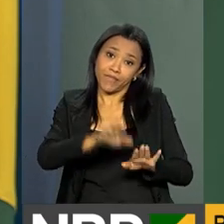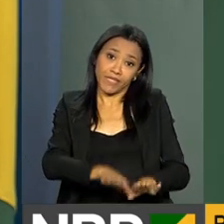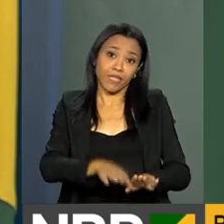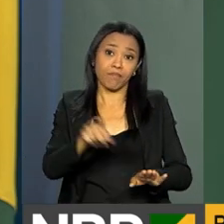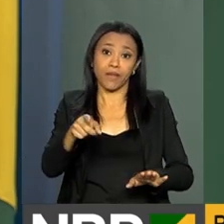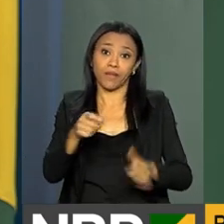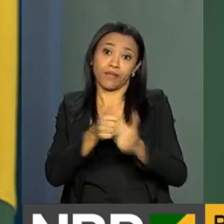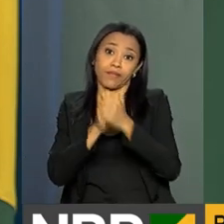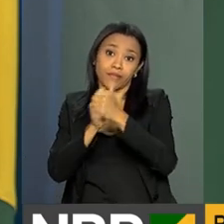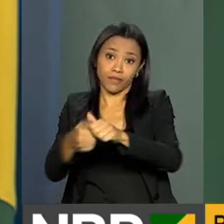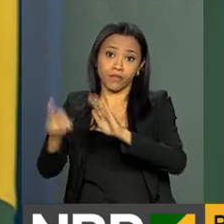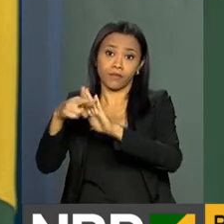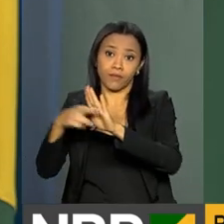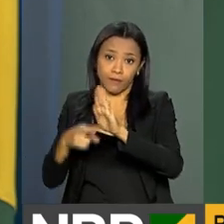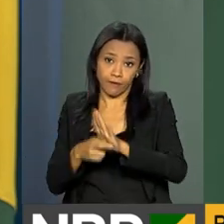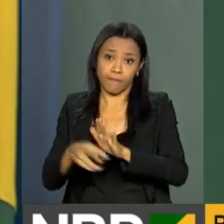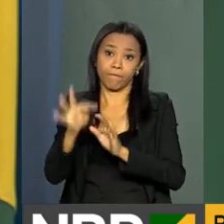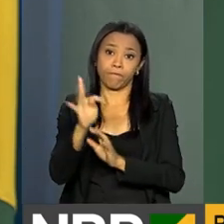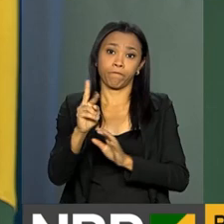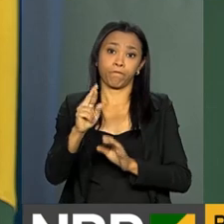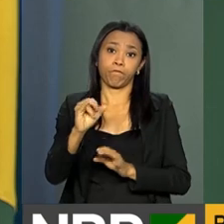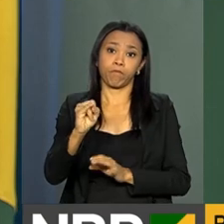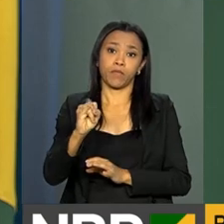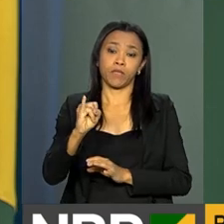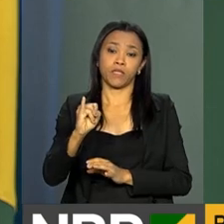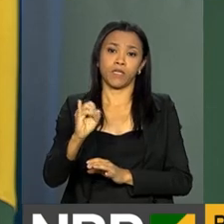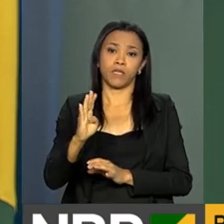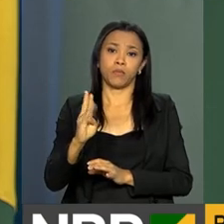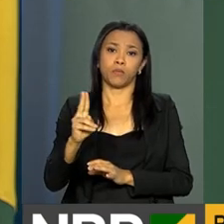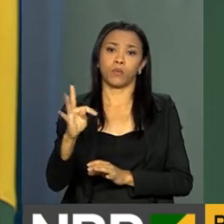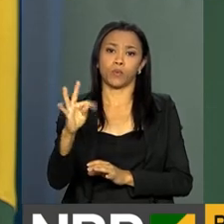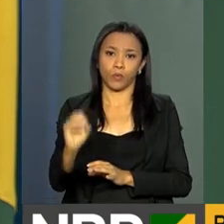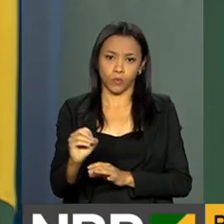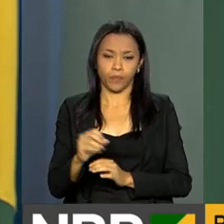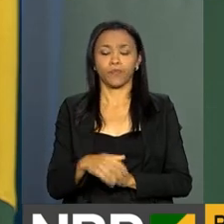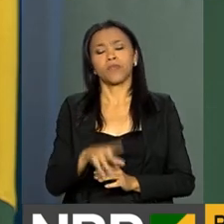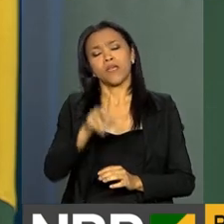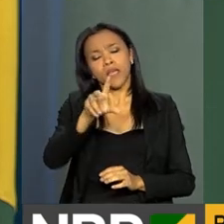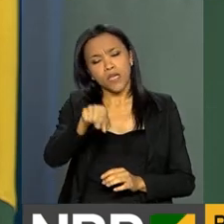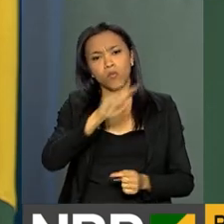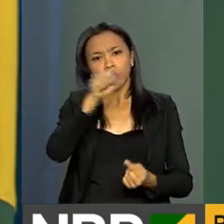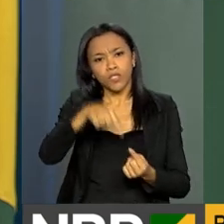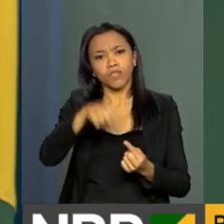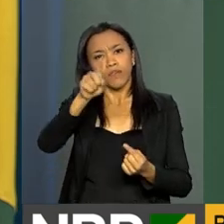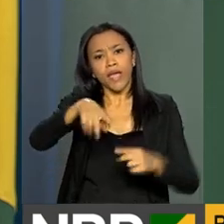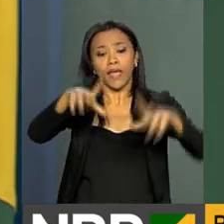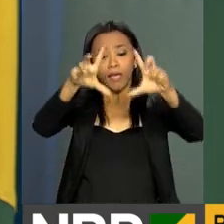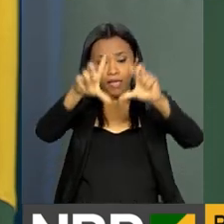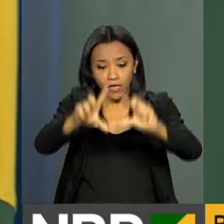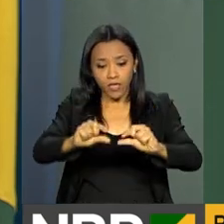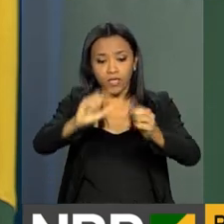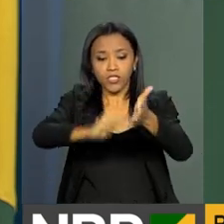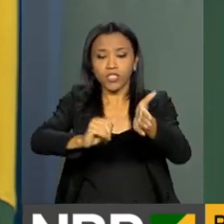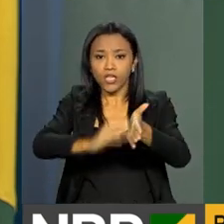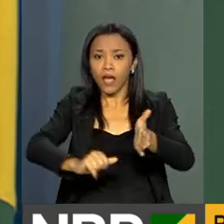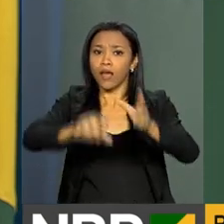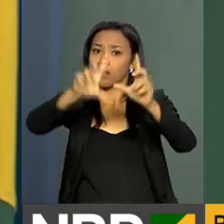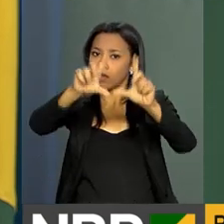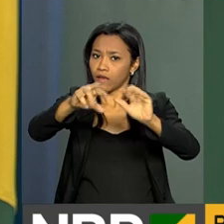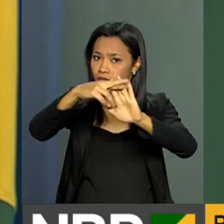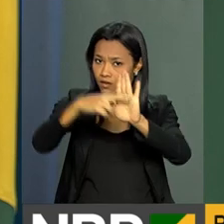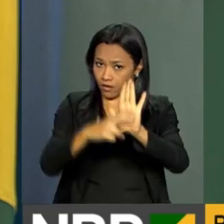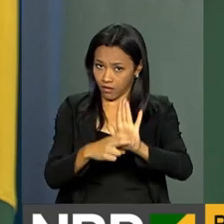longo do tempo eu tenho falado menos em reforma tributária e mais em simplificação tributária. E os estudos são